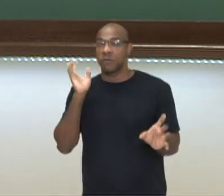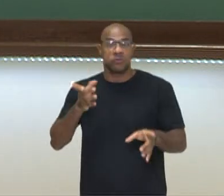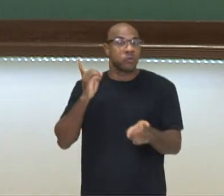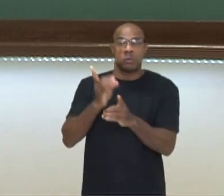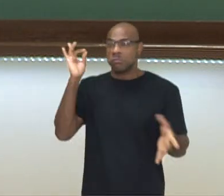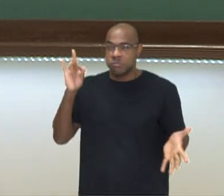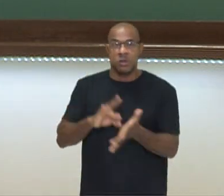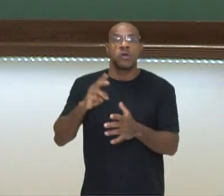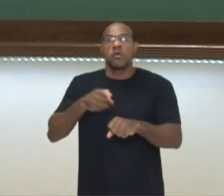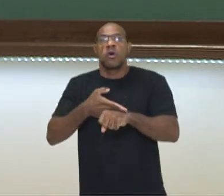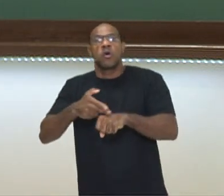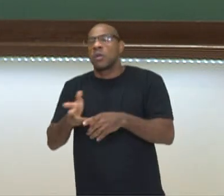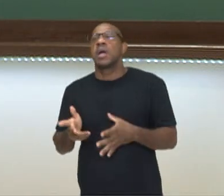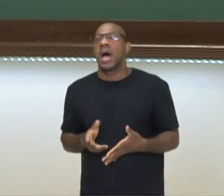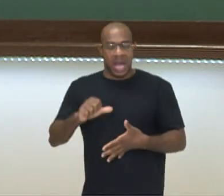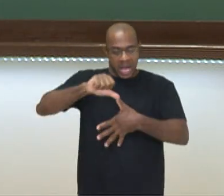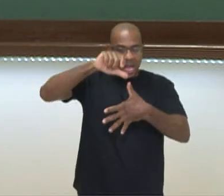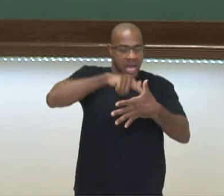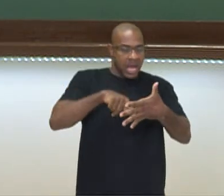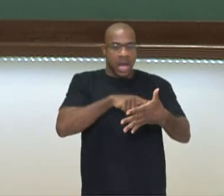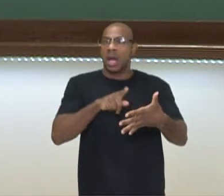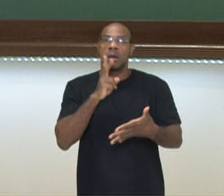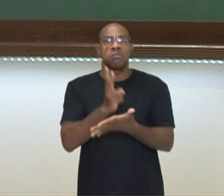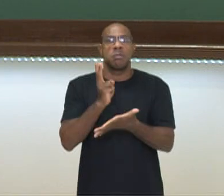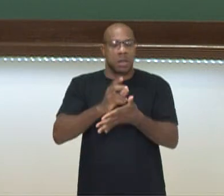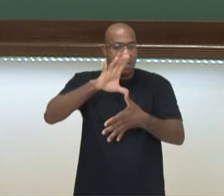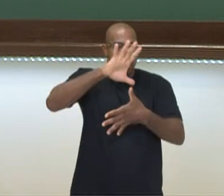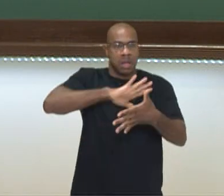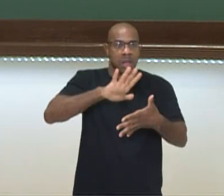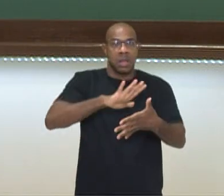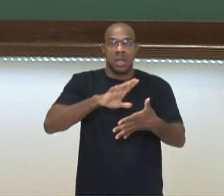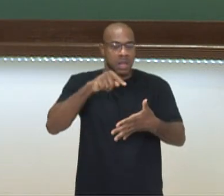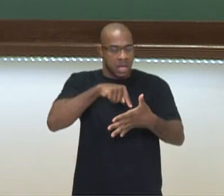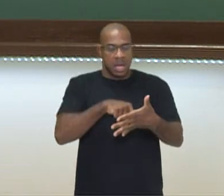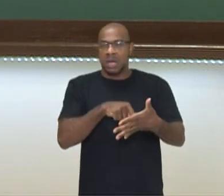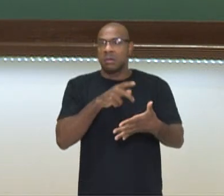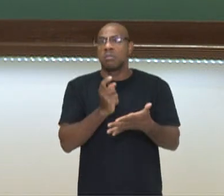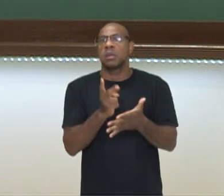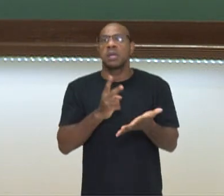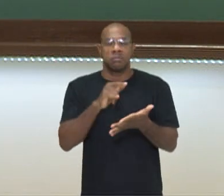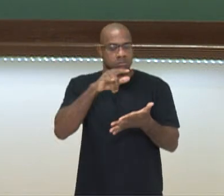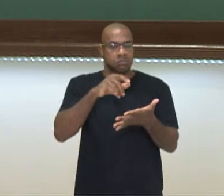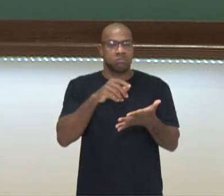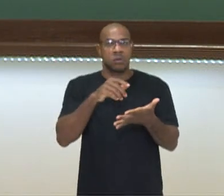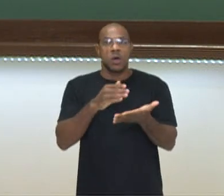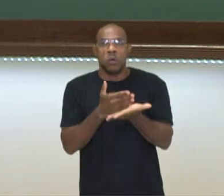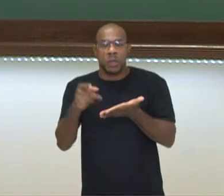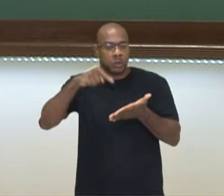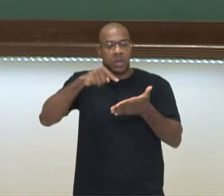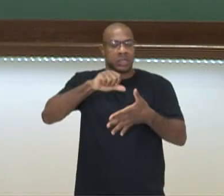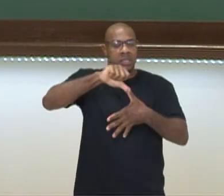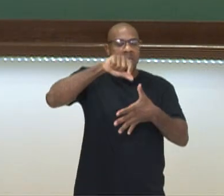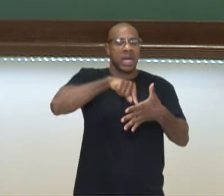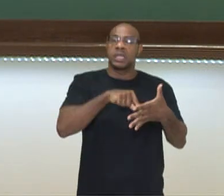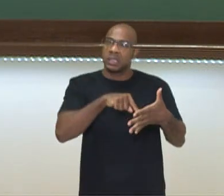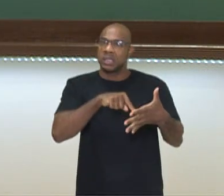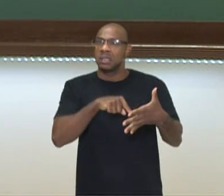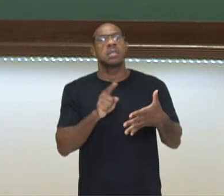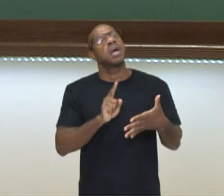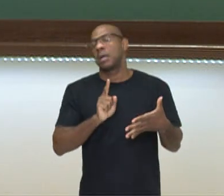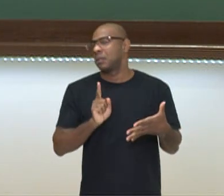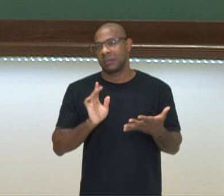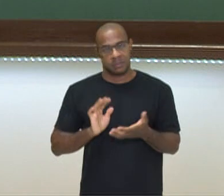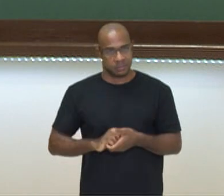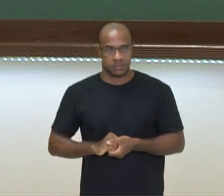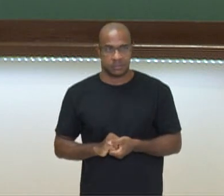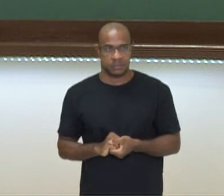não, chocolate não nasceu na Mesoamérica, não. Chocolate nasceu na América do Sul porque a professora do PMA falou que é na América do Sul. Não,